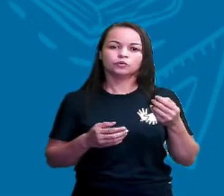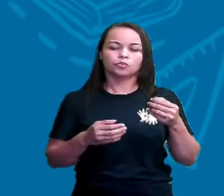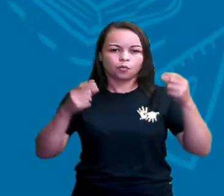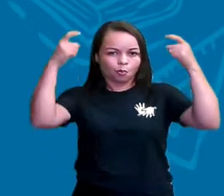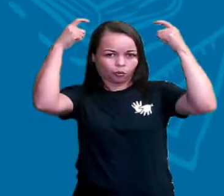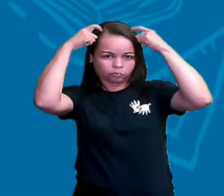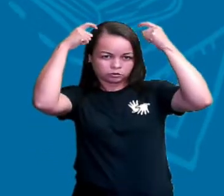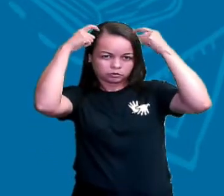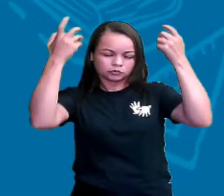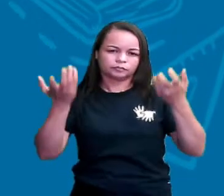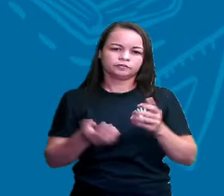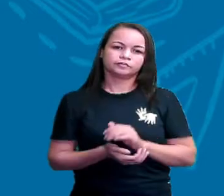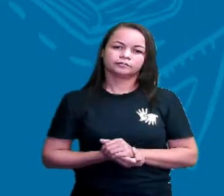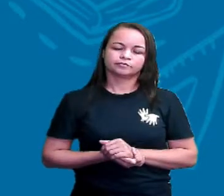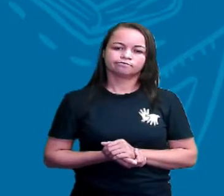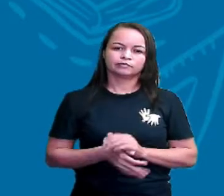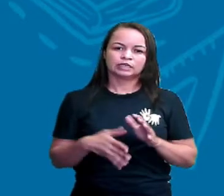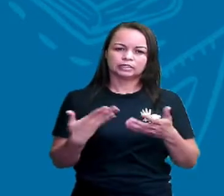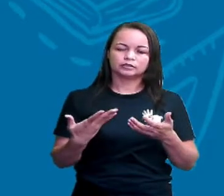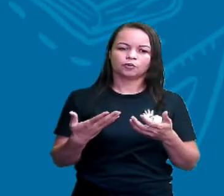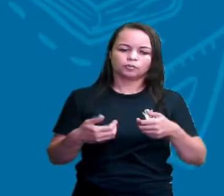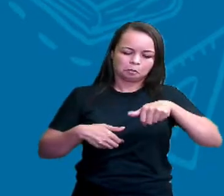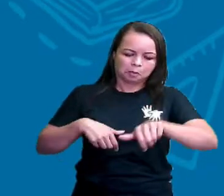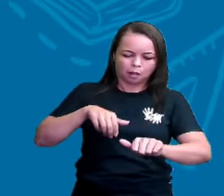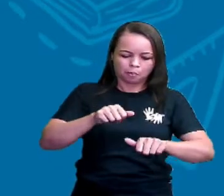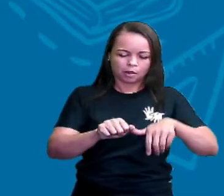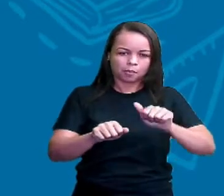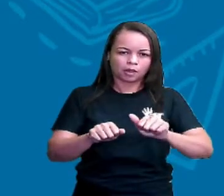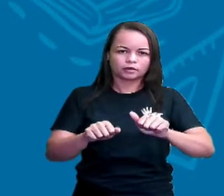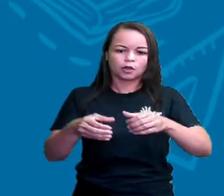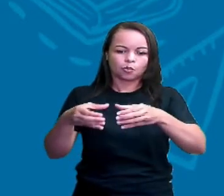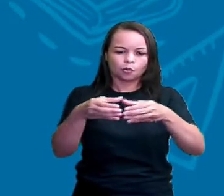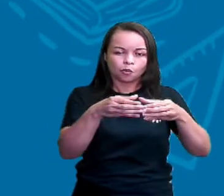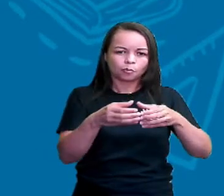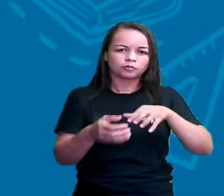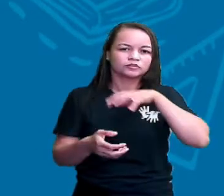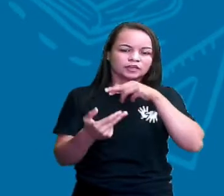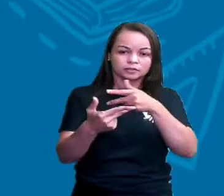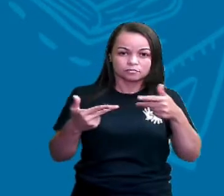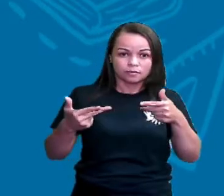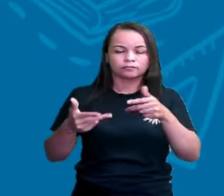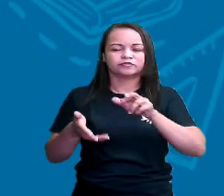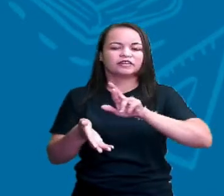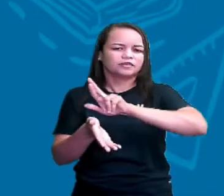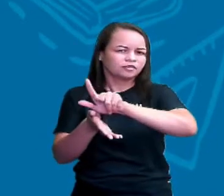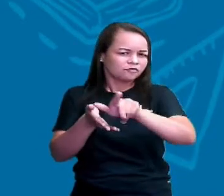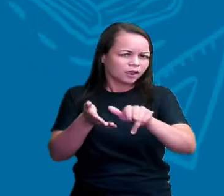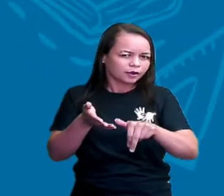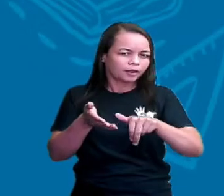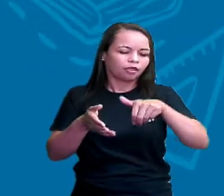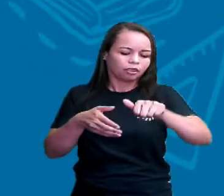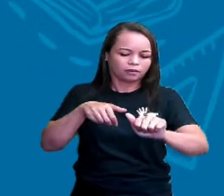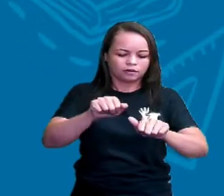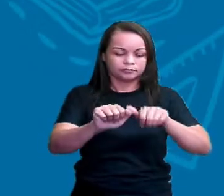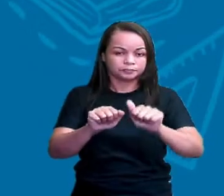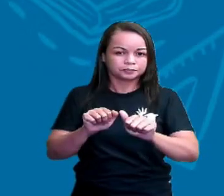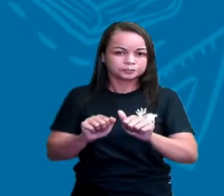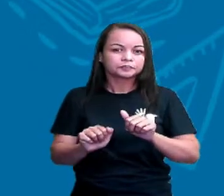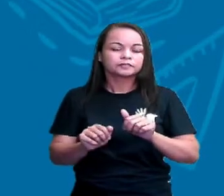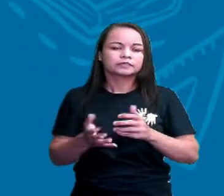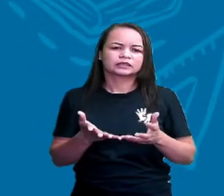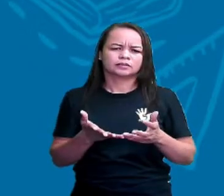uma pegada diferente, né, devido às características morfológicas desse animal. Aí você me diria,